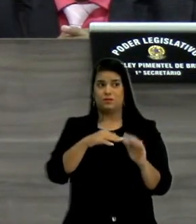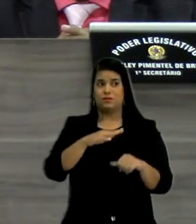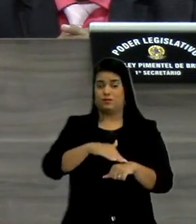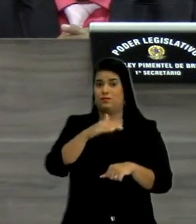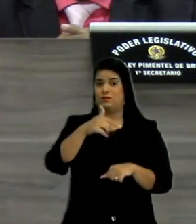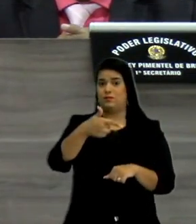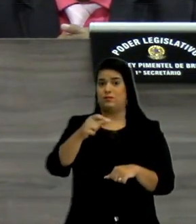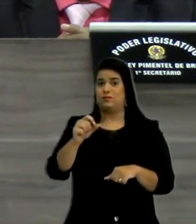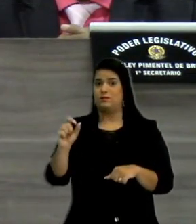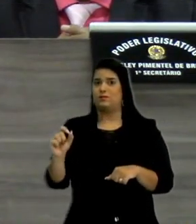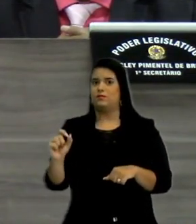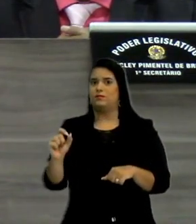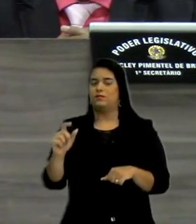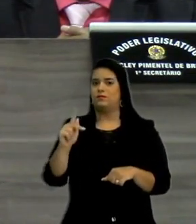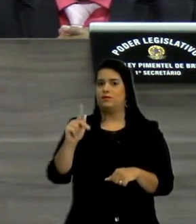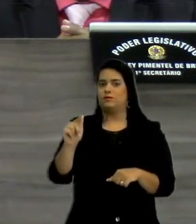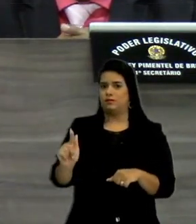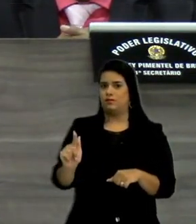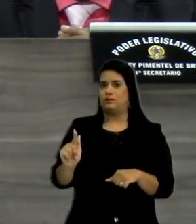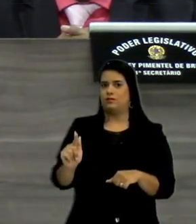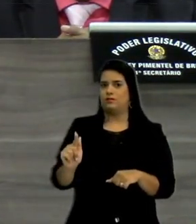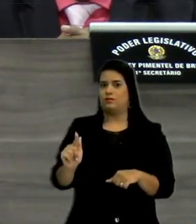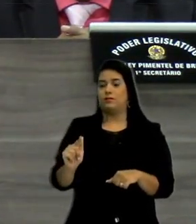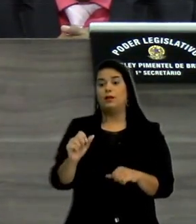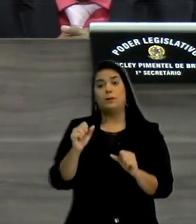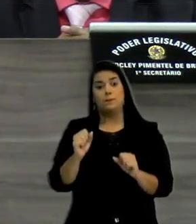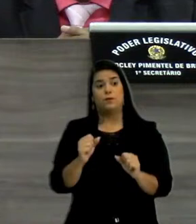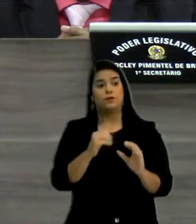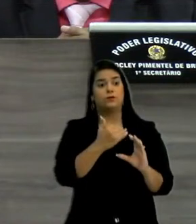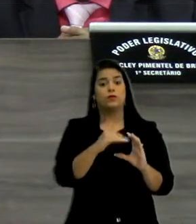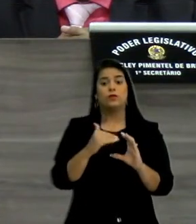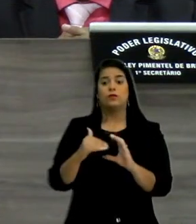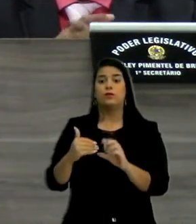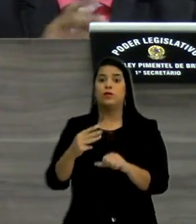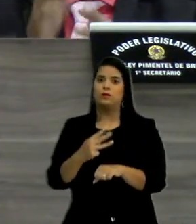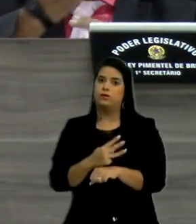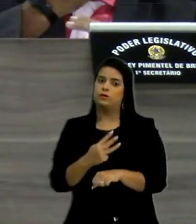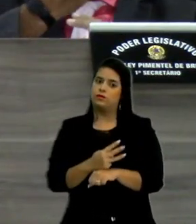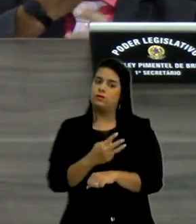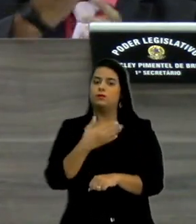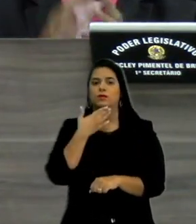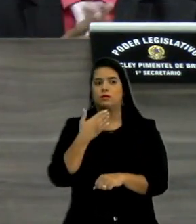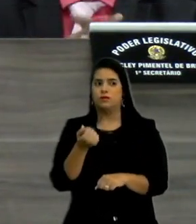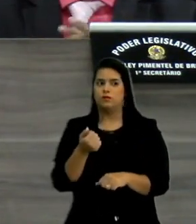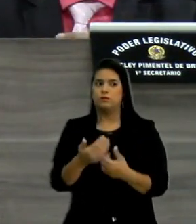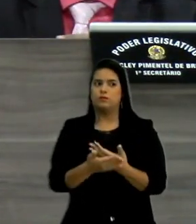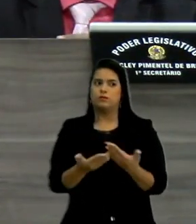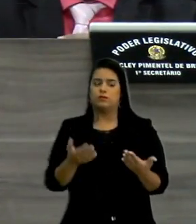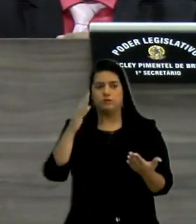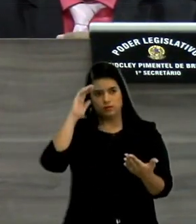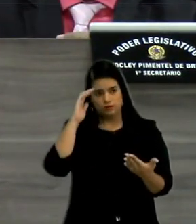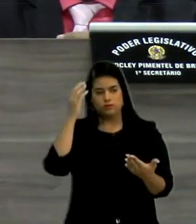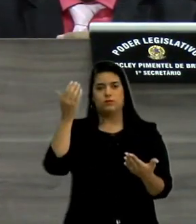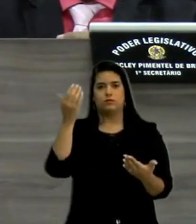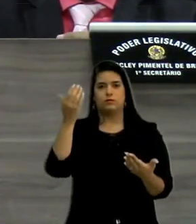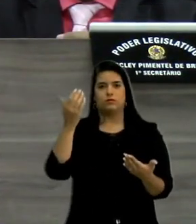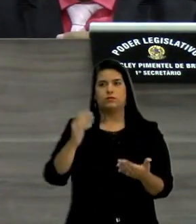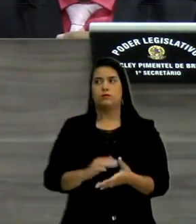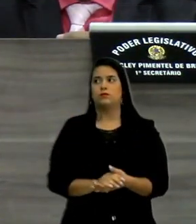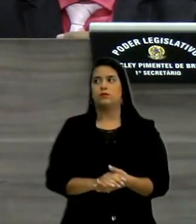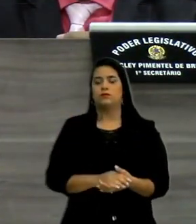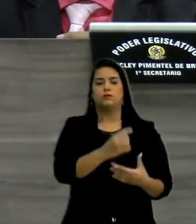páginas. Se não, está em PDF, eu passo para cada vereador. Decidam. Cada vereador recebe